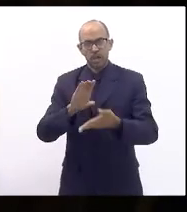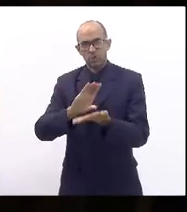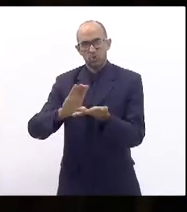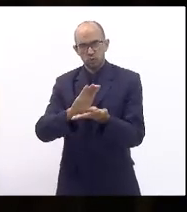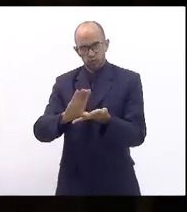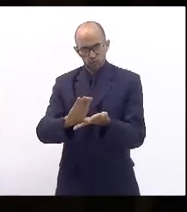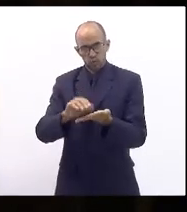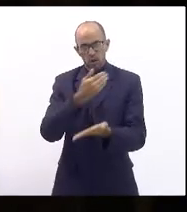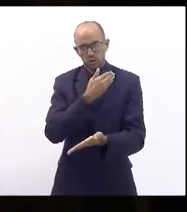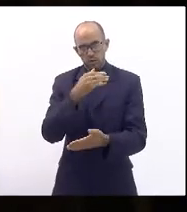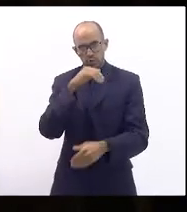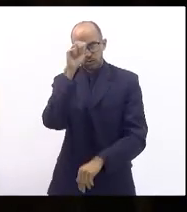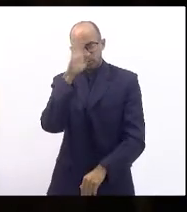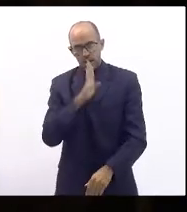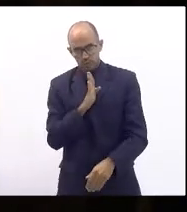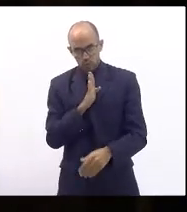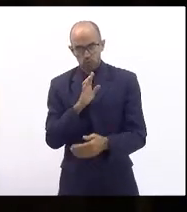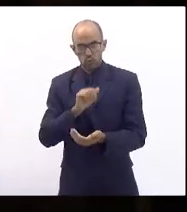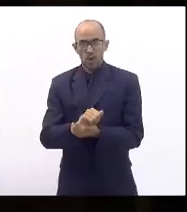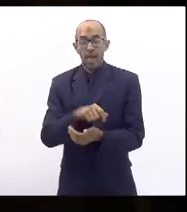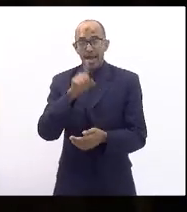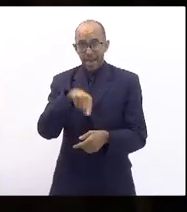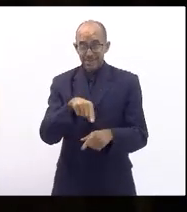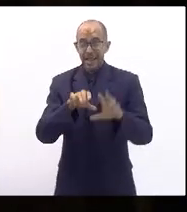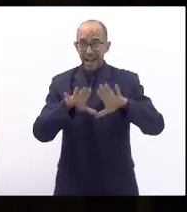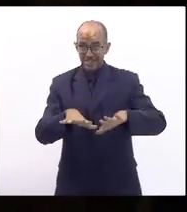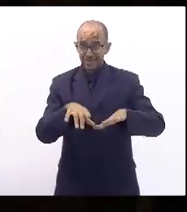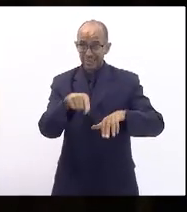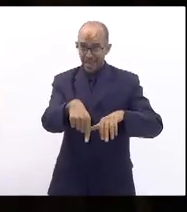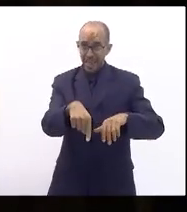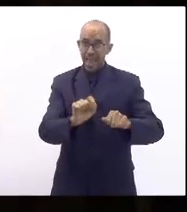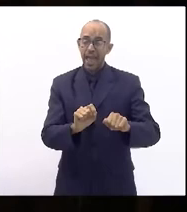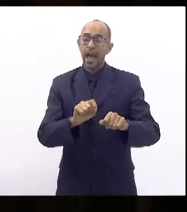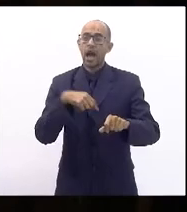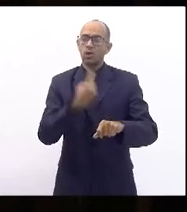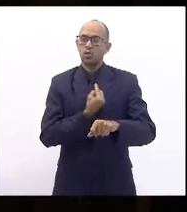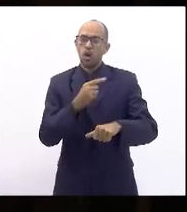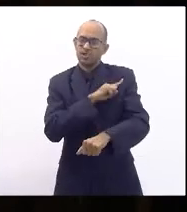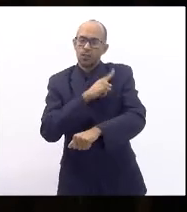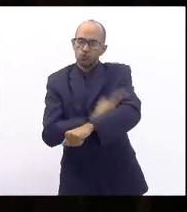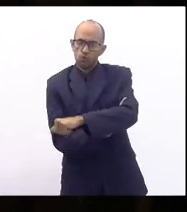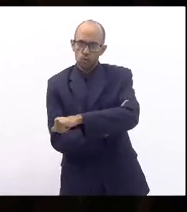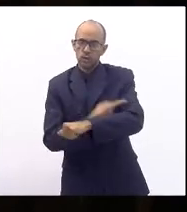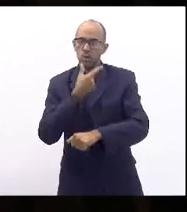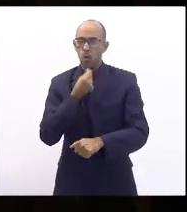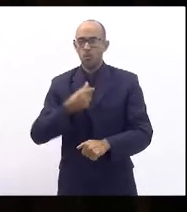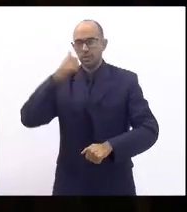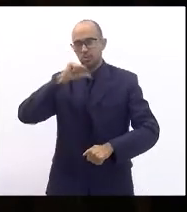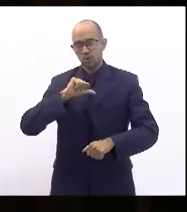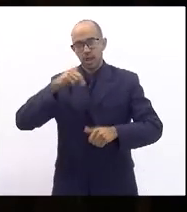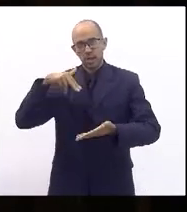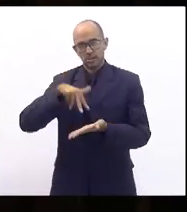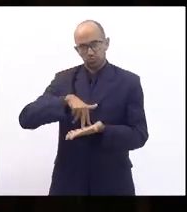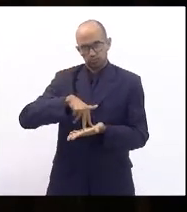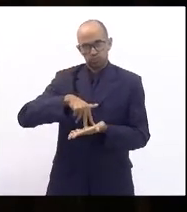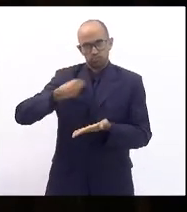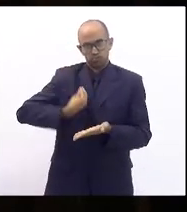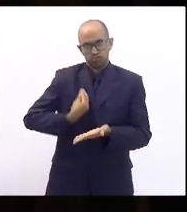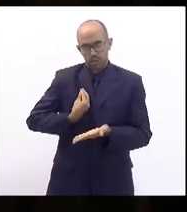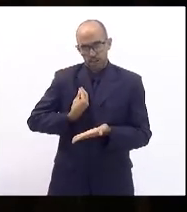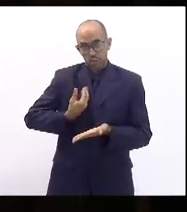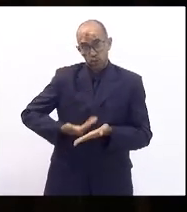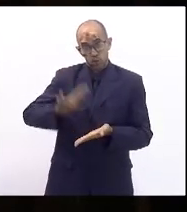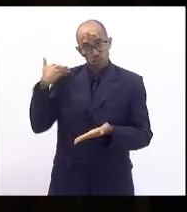Essa é a sua força exemplificada pelos heróis do passado e pelos homens e mulheres do presente que